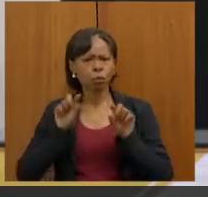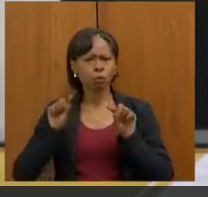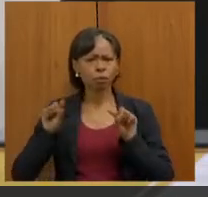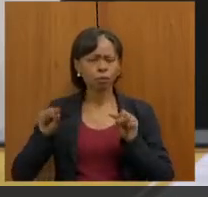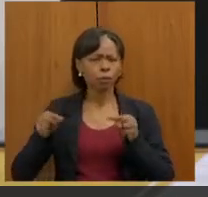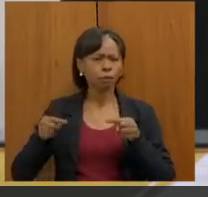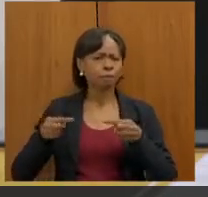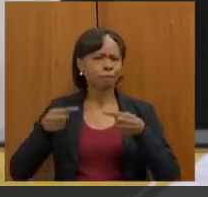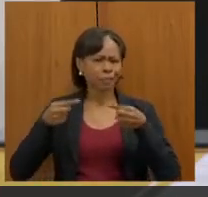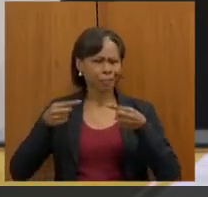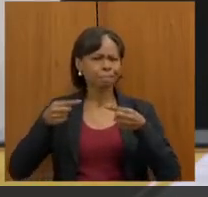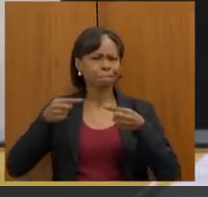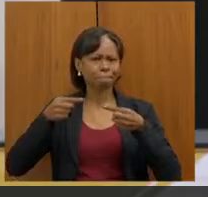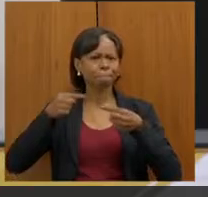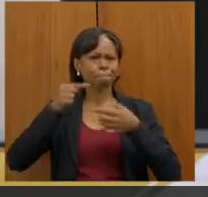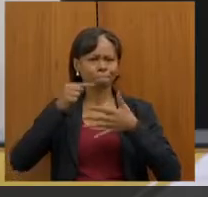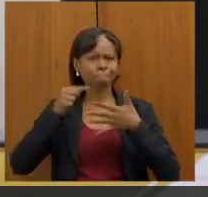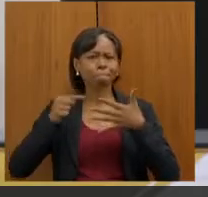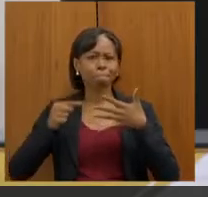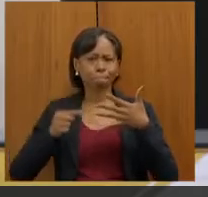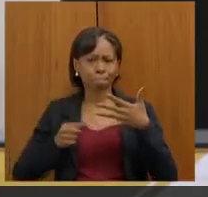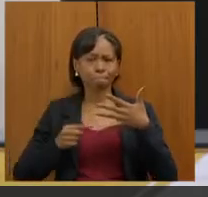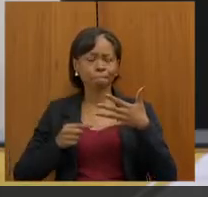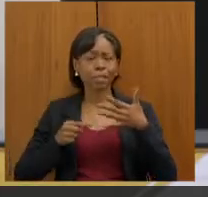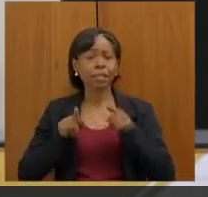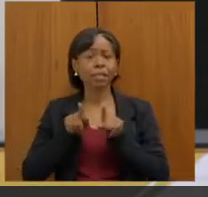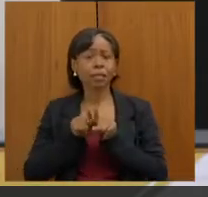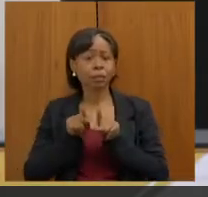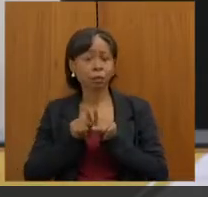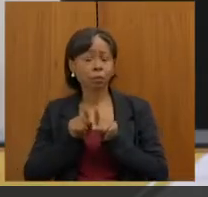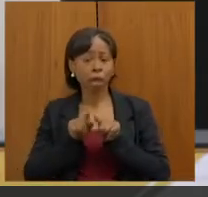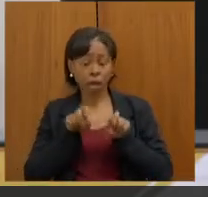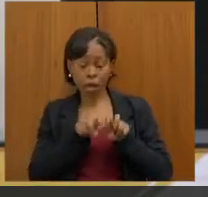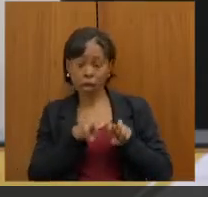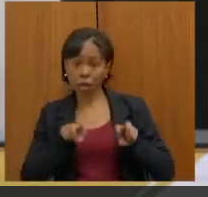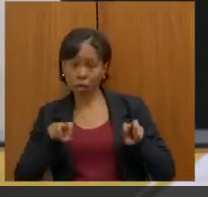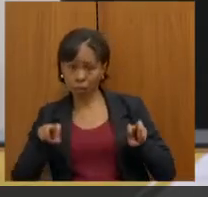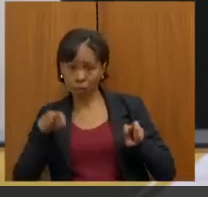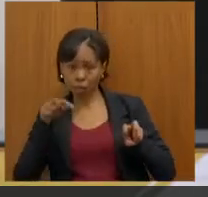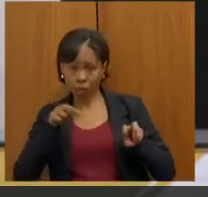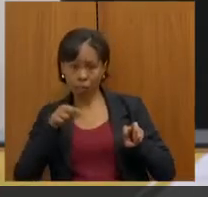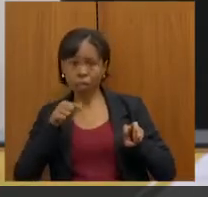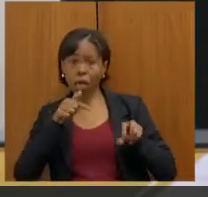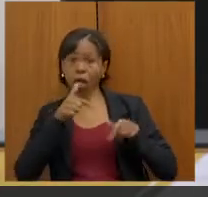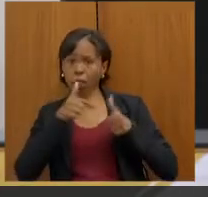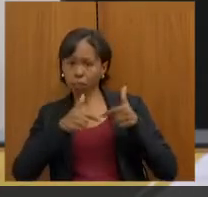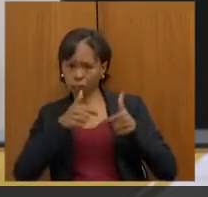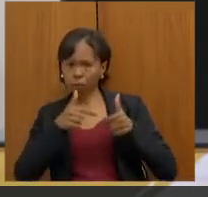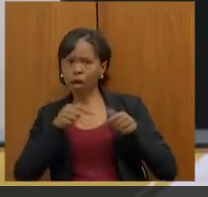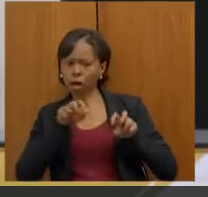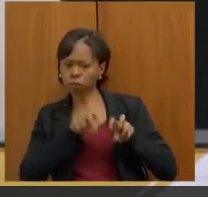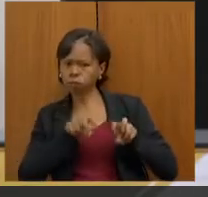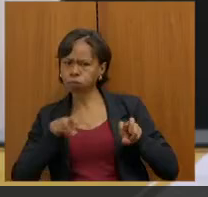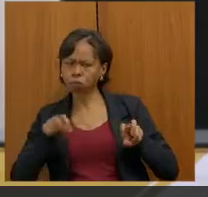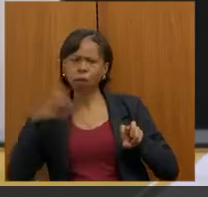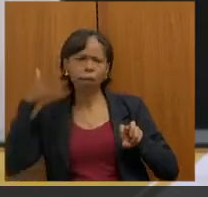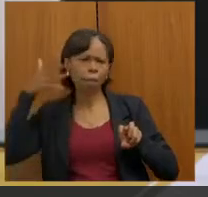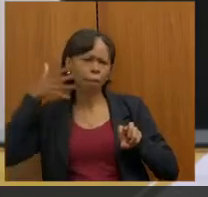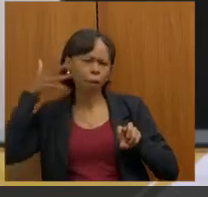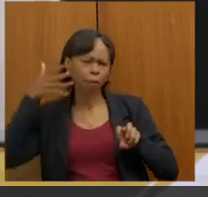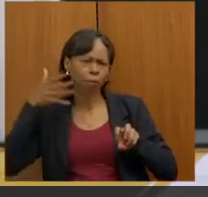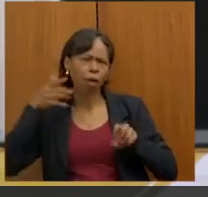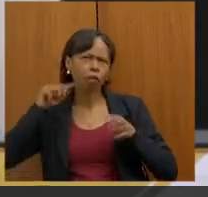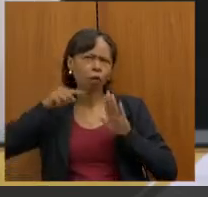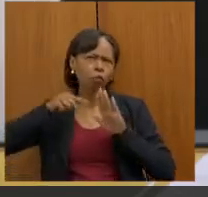e a nossa essa mesa Nossa de trabalho se propõe asfalto aprofundar nos